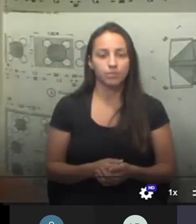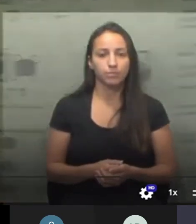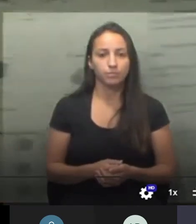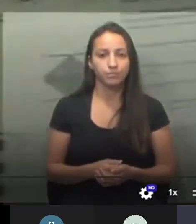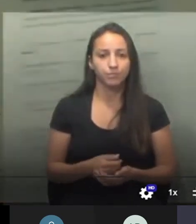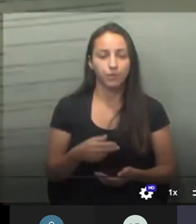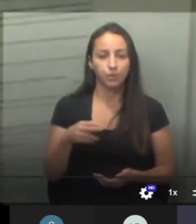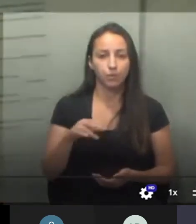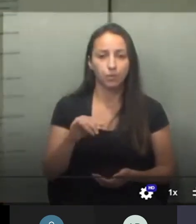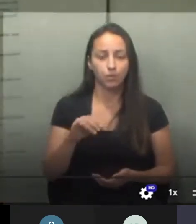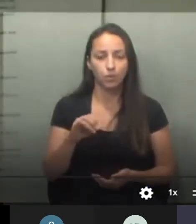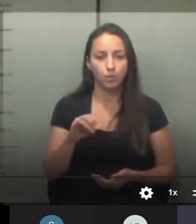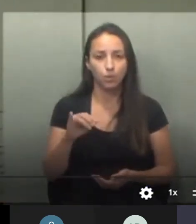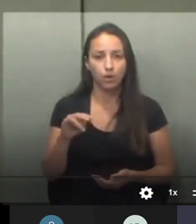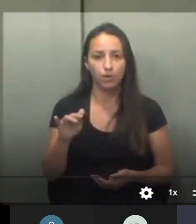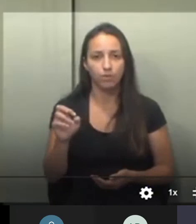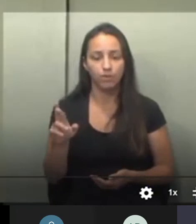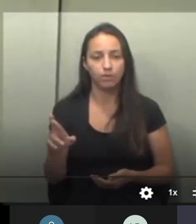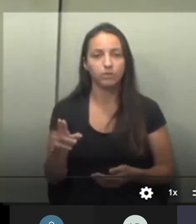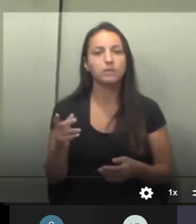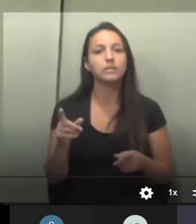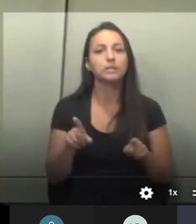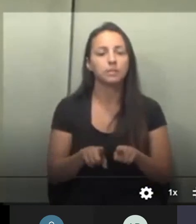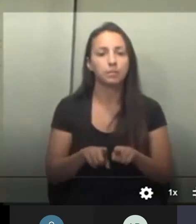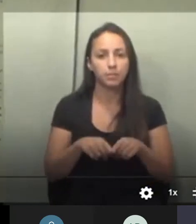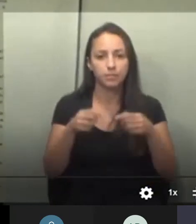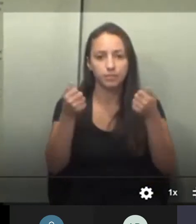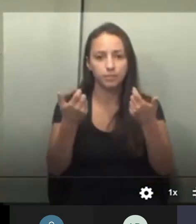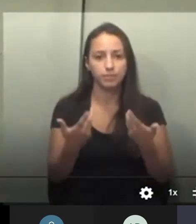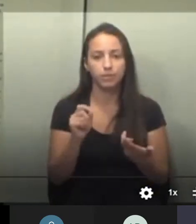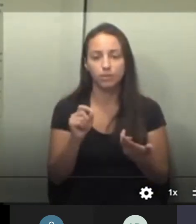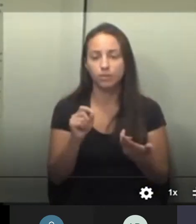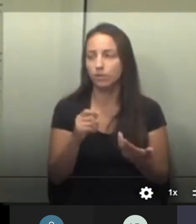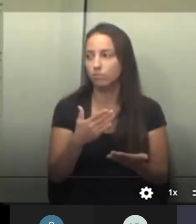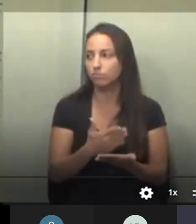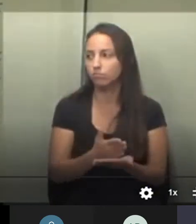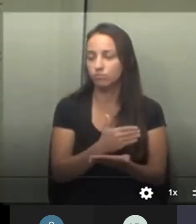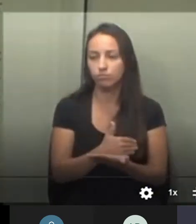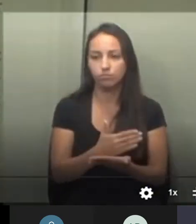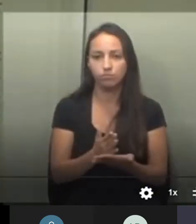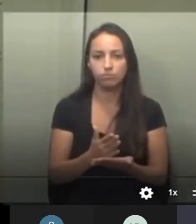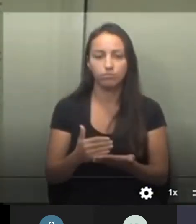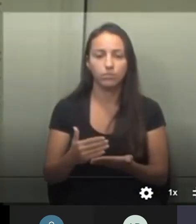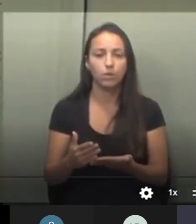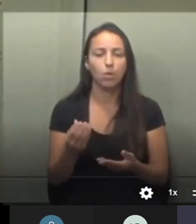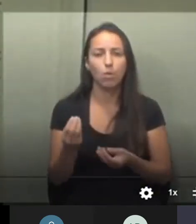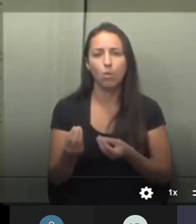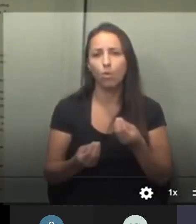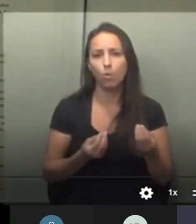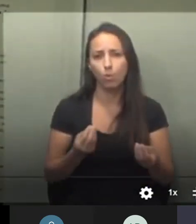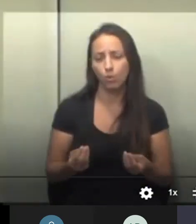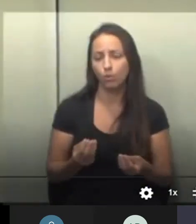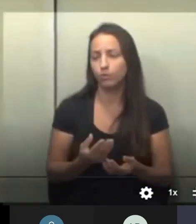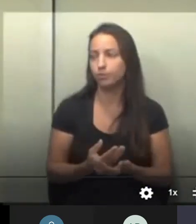Voltando ao Neuffer aqui, ele ainda coloca as divisões, como é que seriam